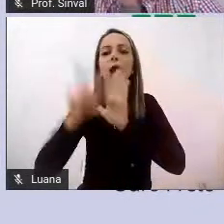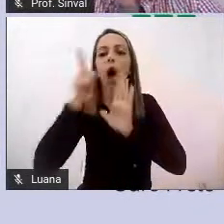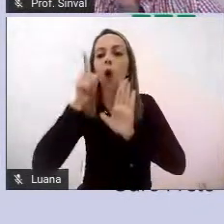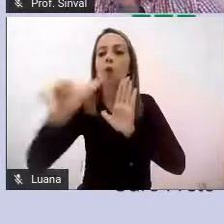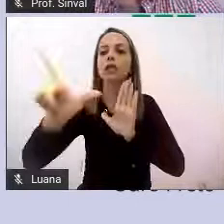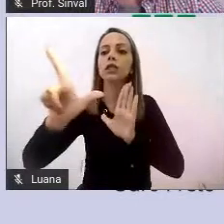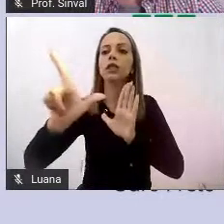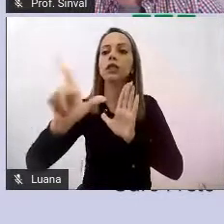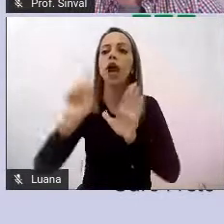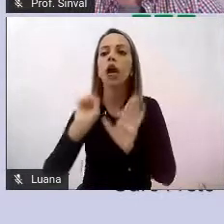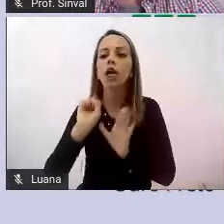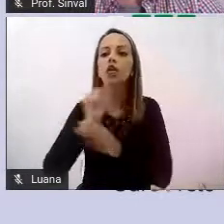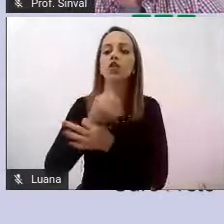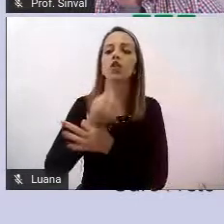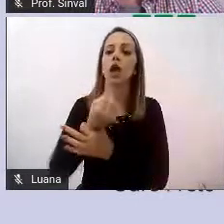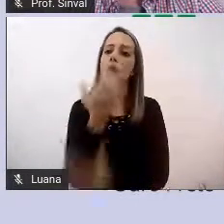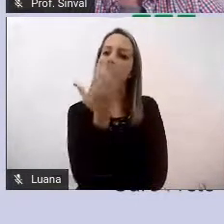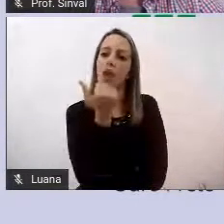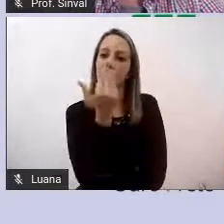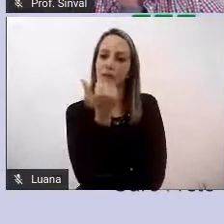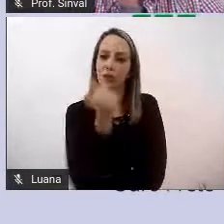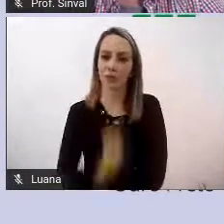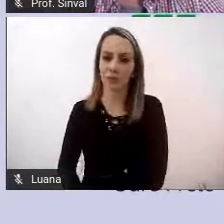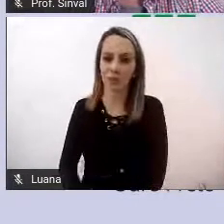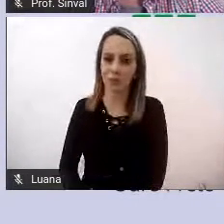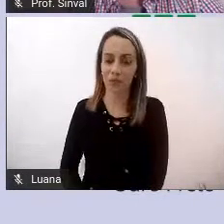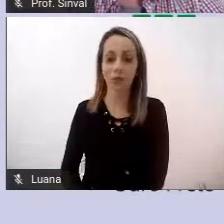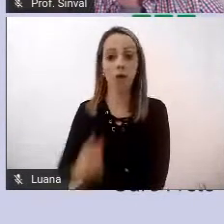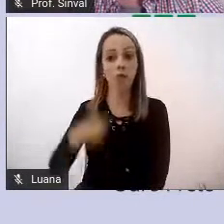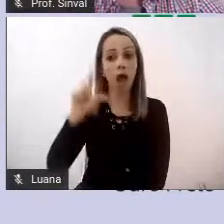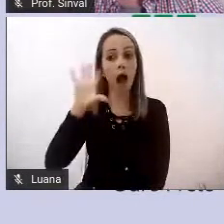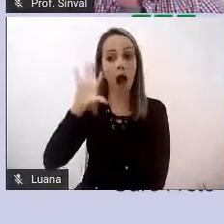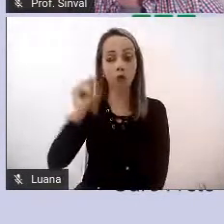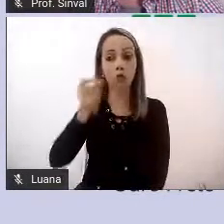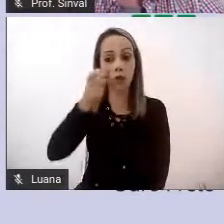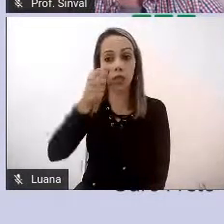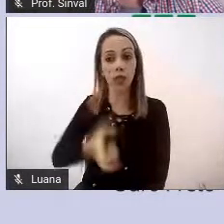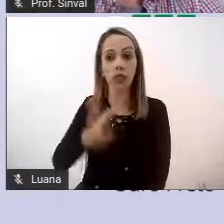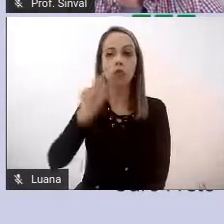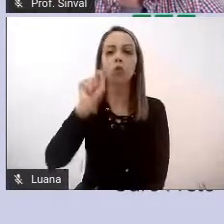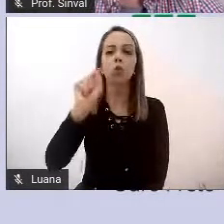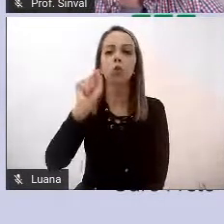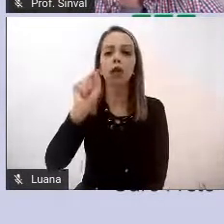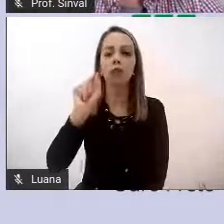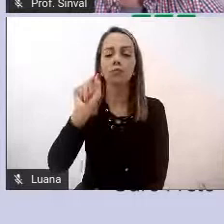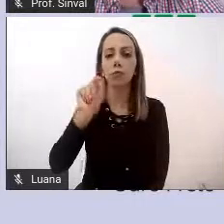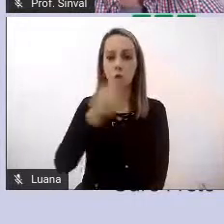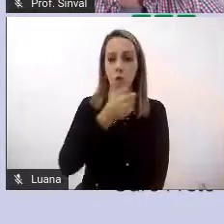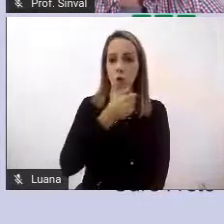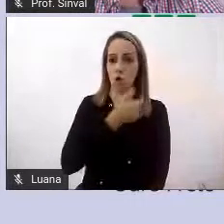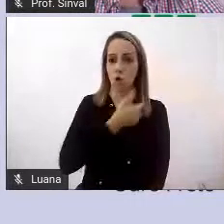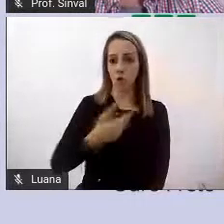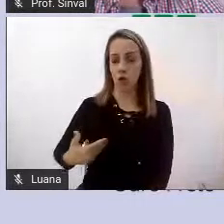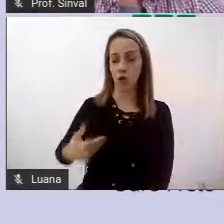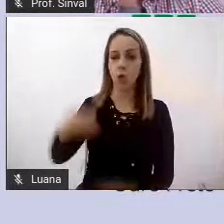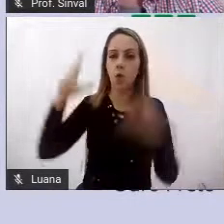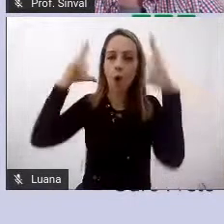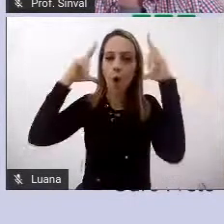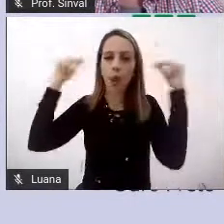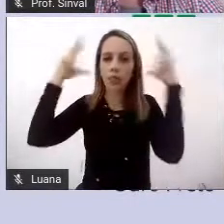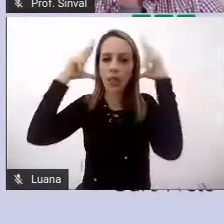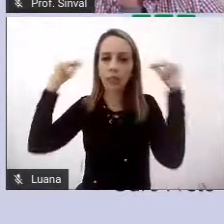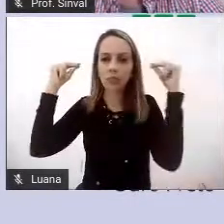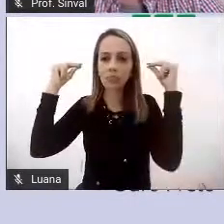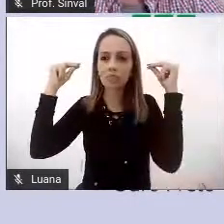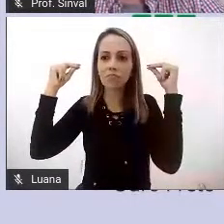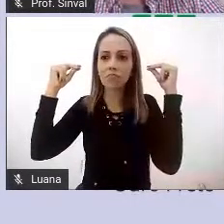dessas medidas que eu acho extremamente interessante foi o reconhecimento pelo governo holandês de que uma grande fonte